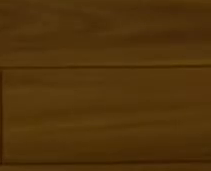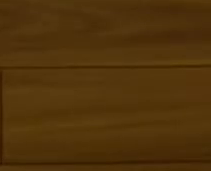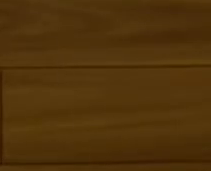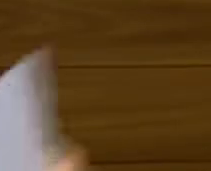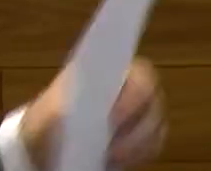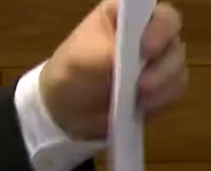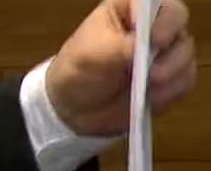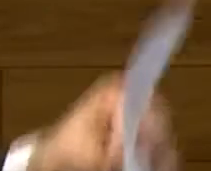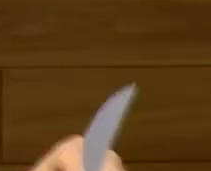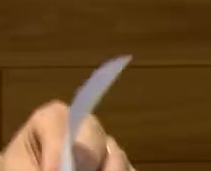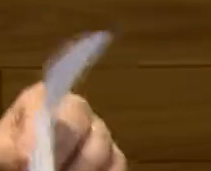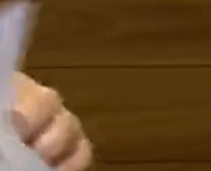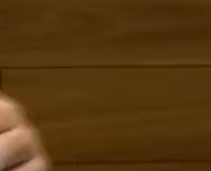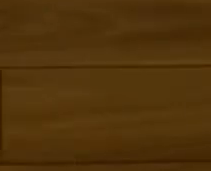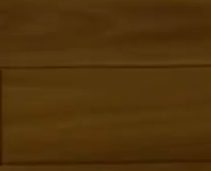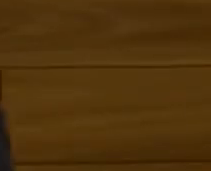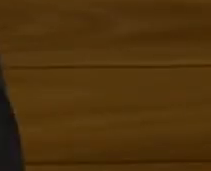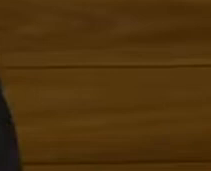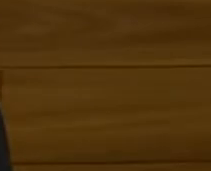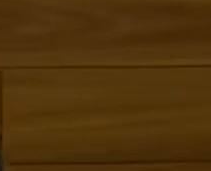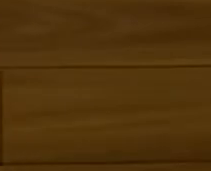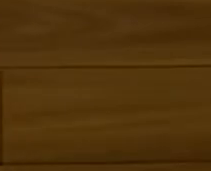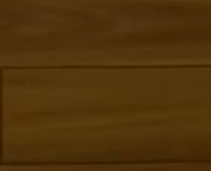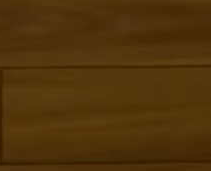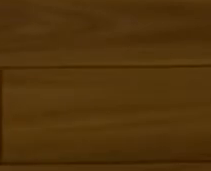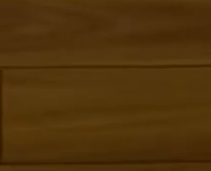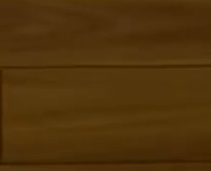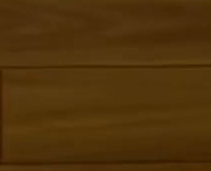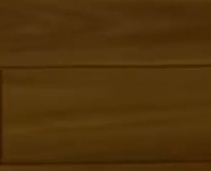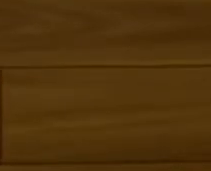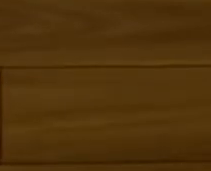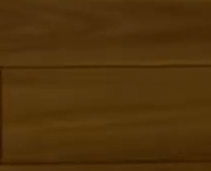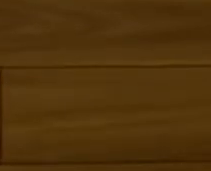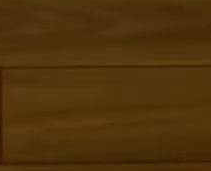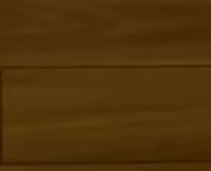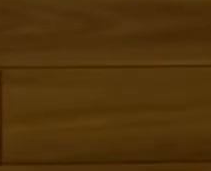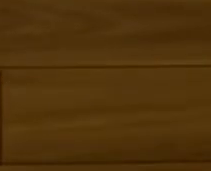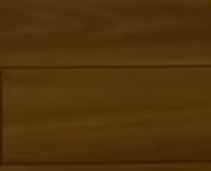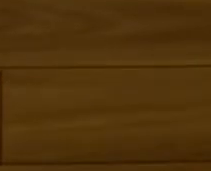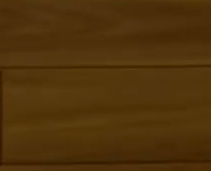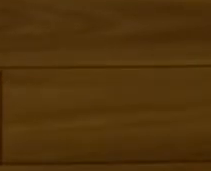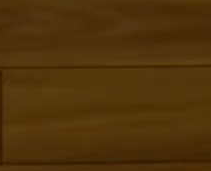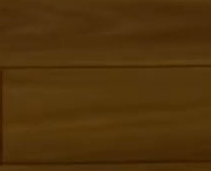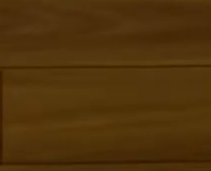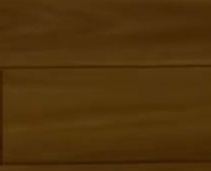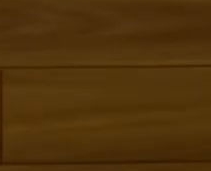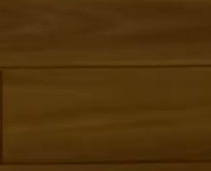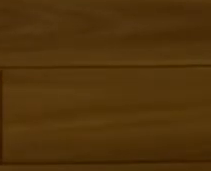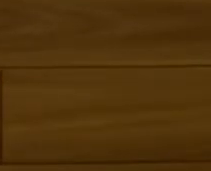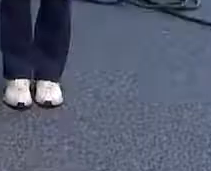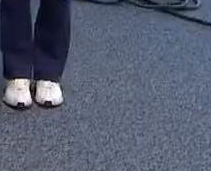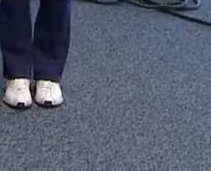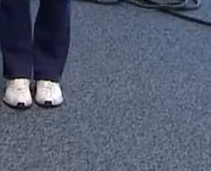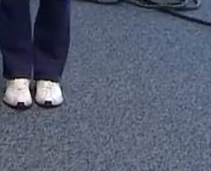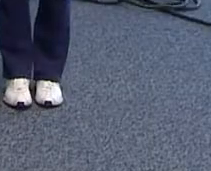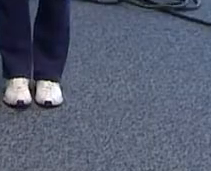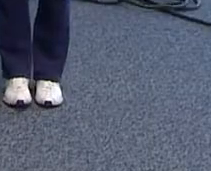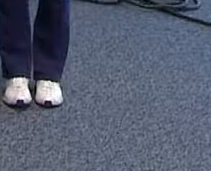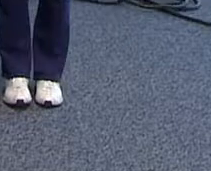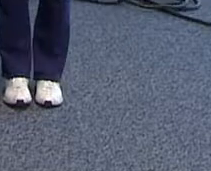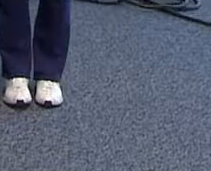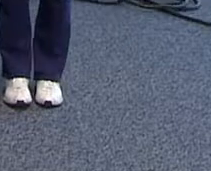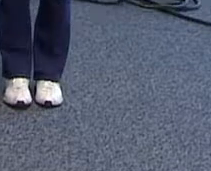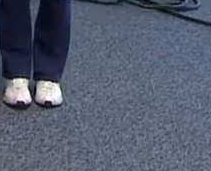professor. Porque o professor, de uma forma especial, ele já, muitas vezes, acaba até fazendo o papel de pai e de mãe.